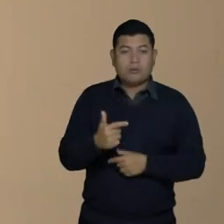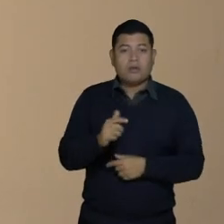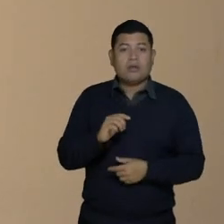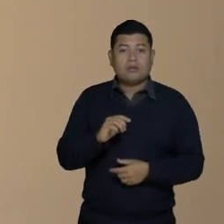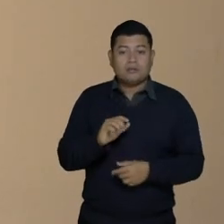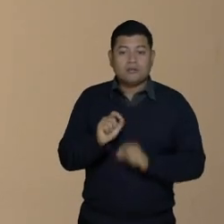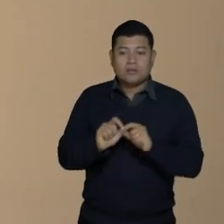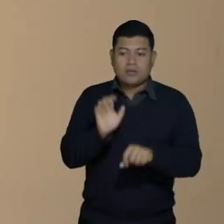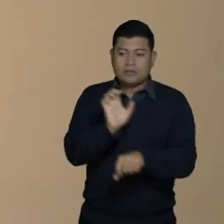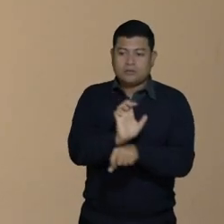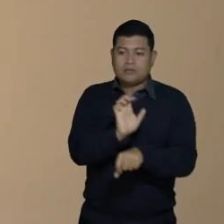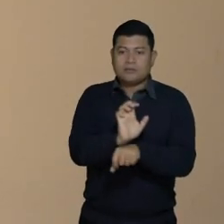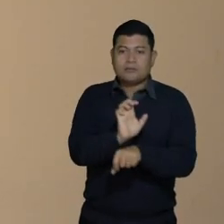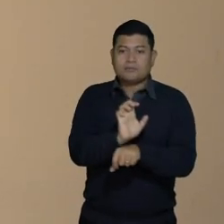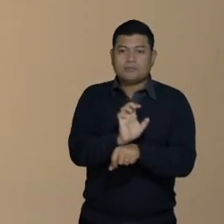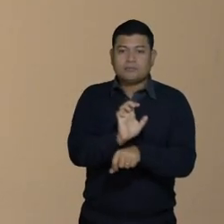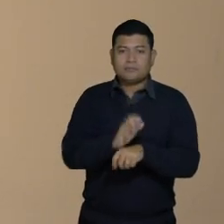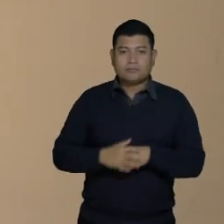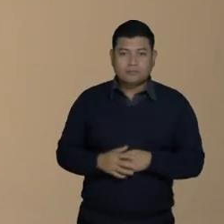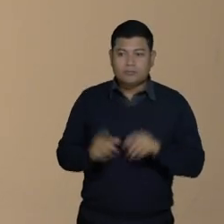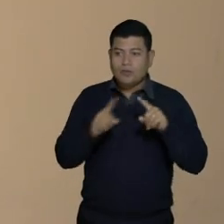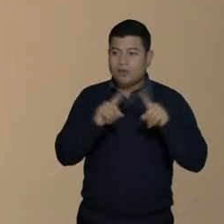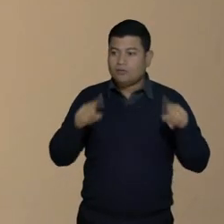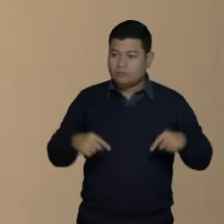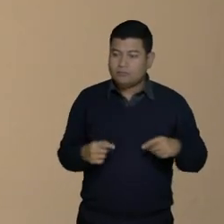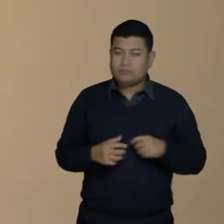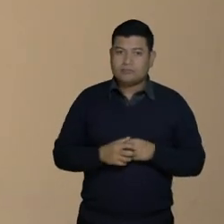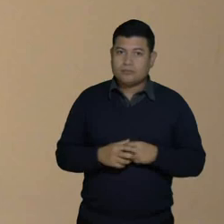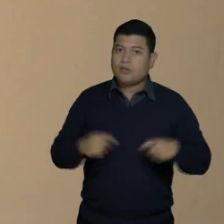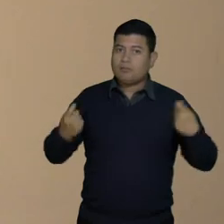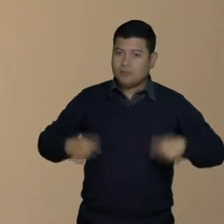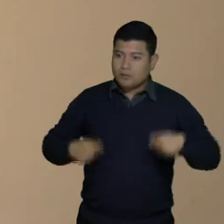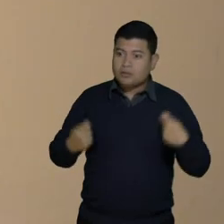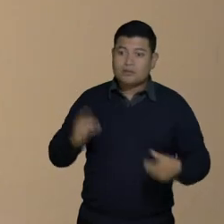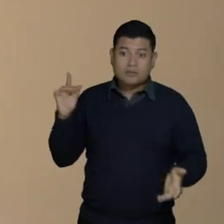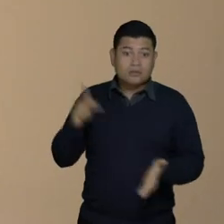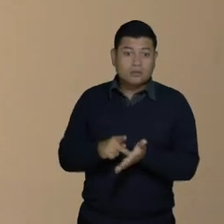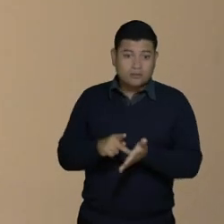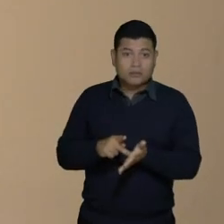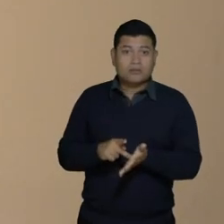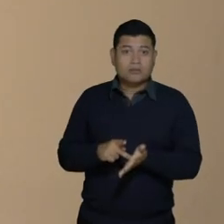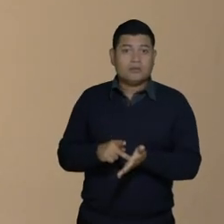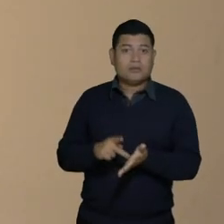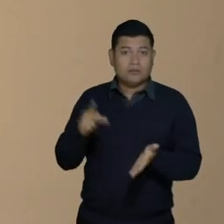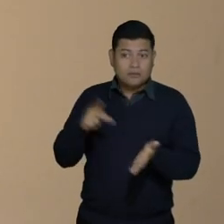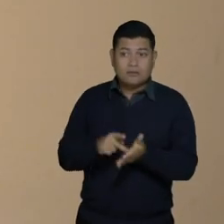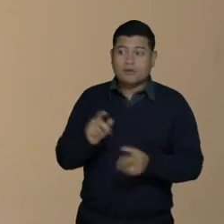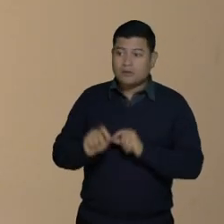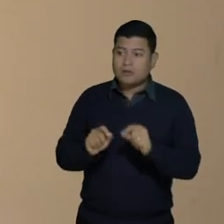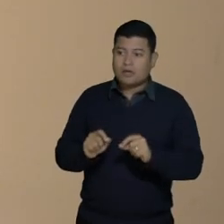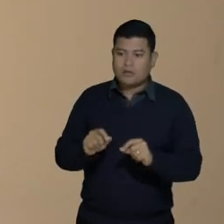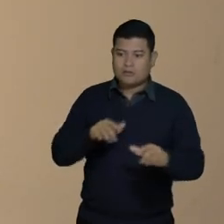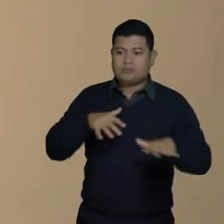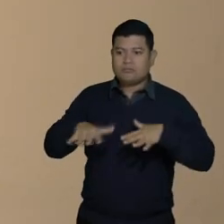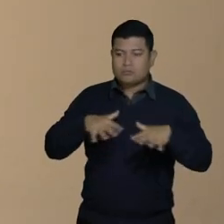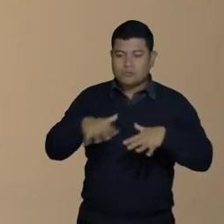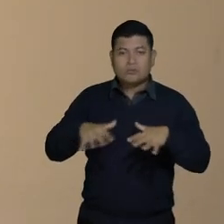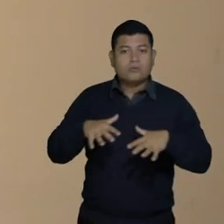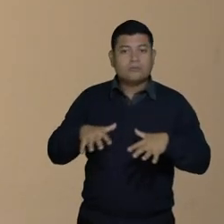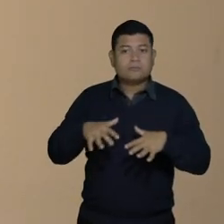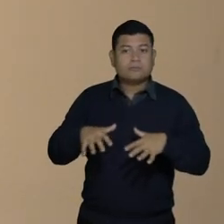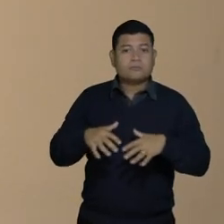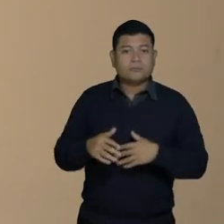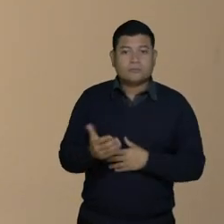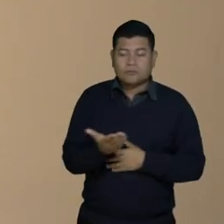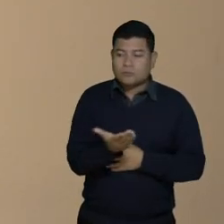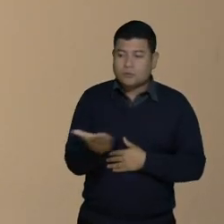estadual está precisando realmente desse movimento paraas nossas crianças